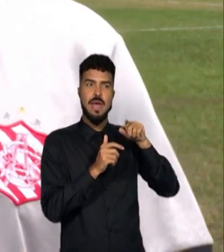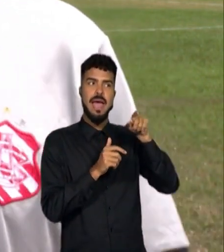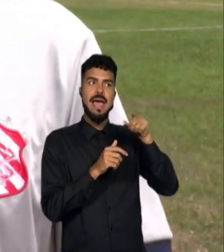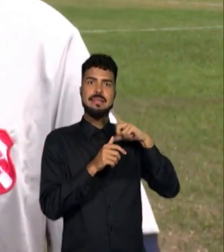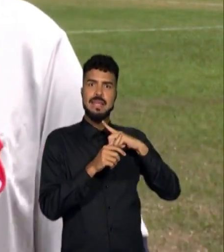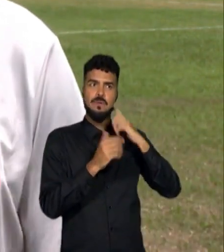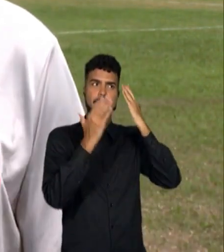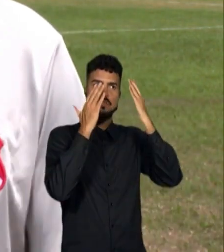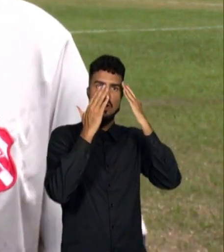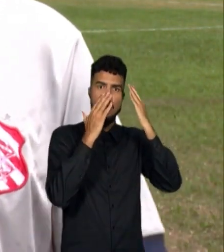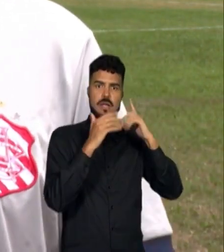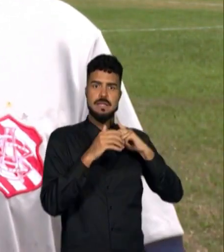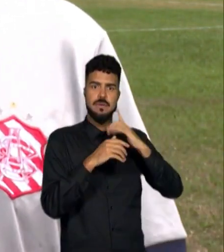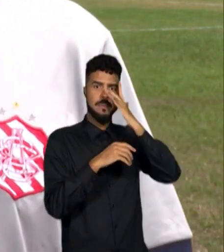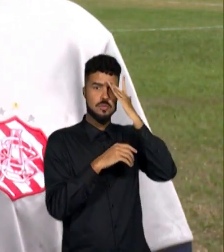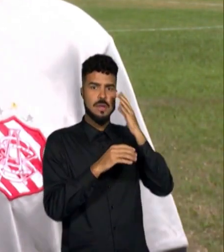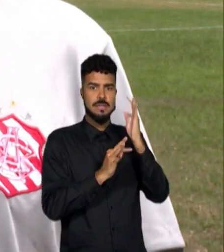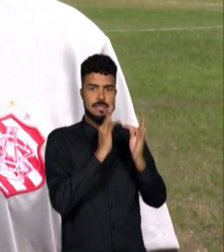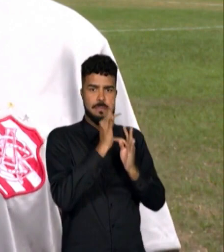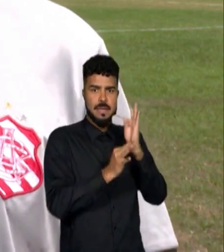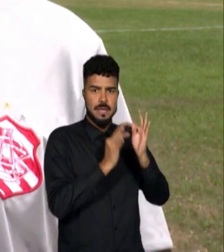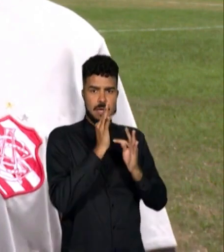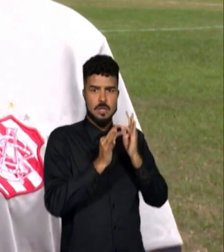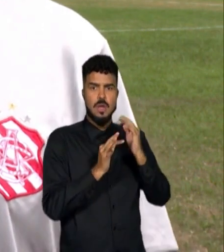psicólogo, teve as pessoas que fez um tratamento. E eu acredito que